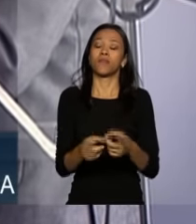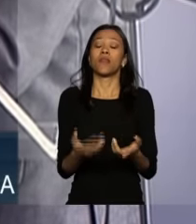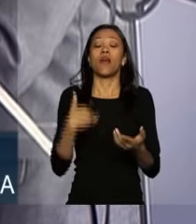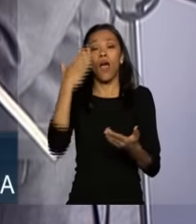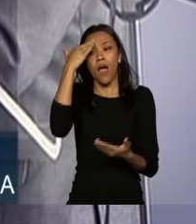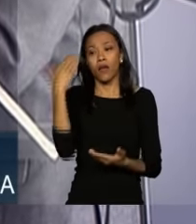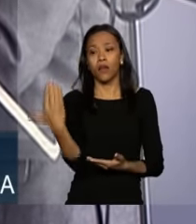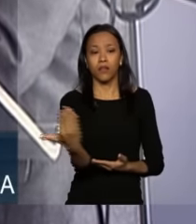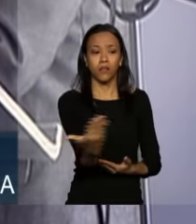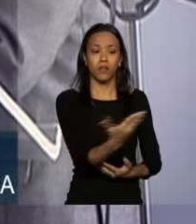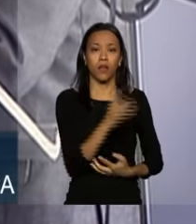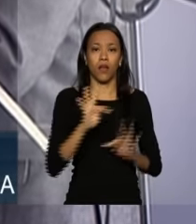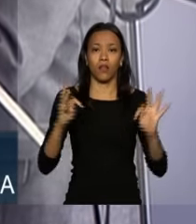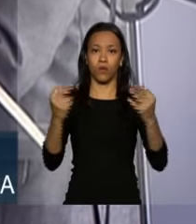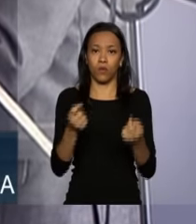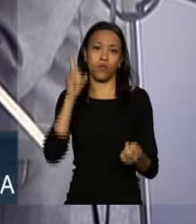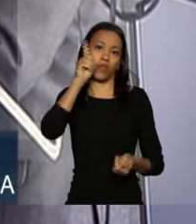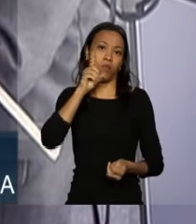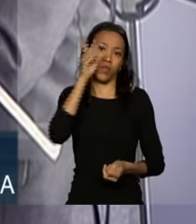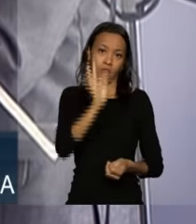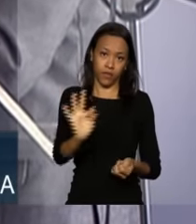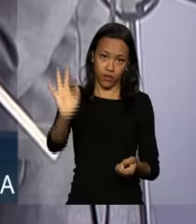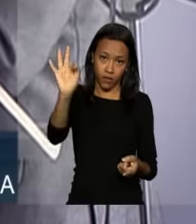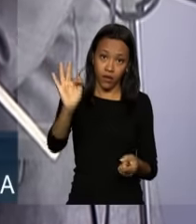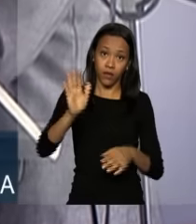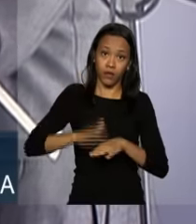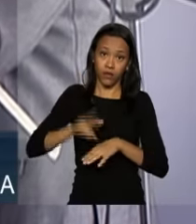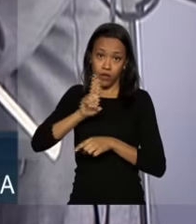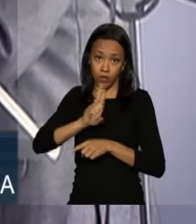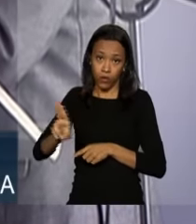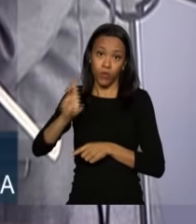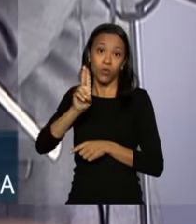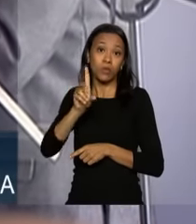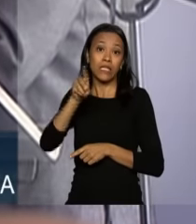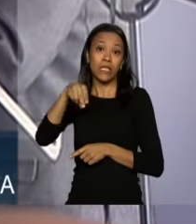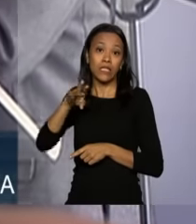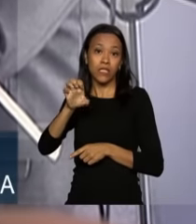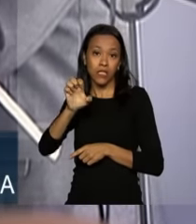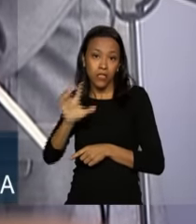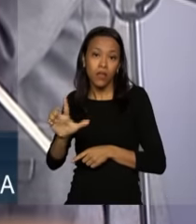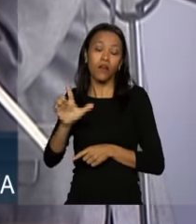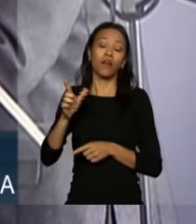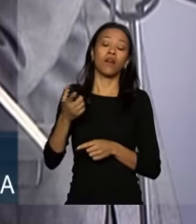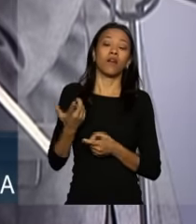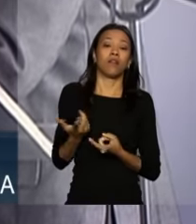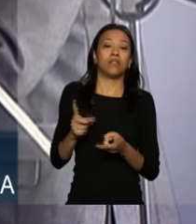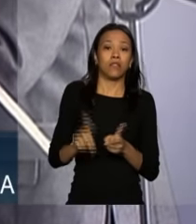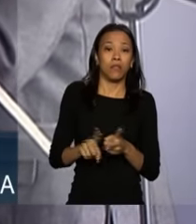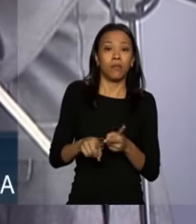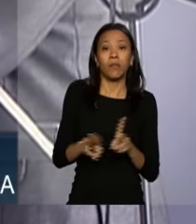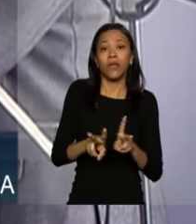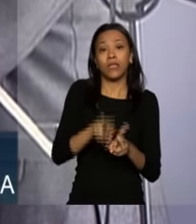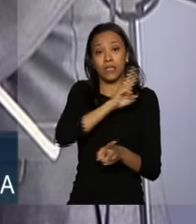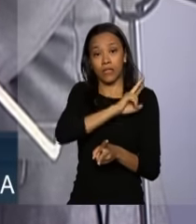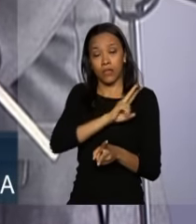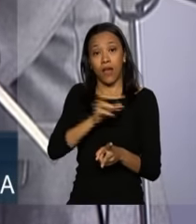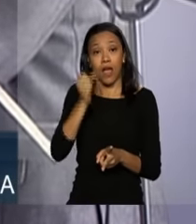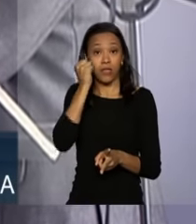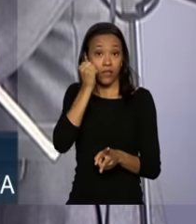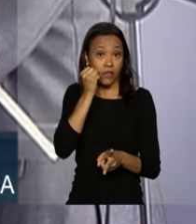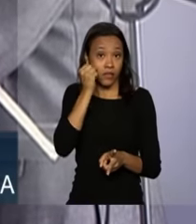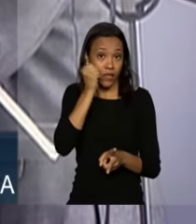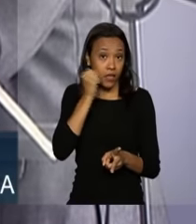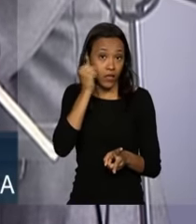deputados federais, em nome do nosso deputado federal Daniel Almeida. Agradecer também a nossa senadora Lídice da